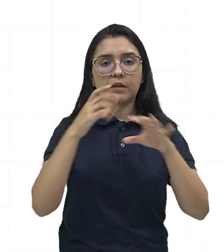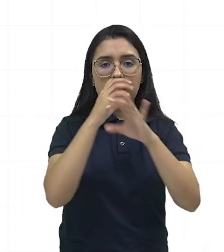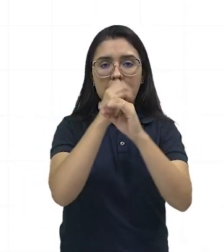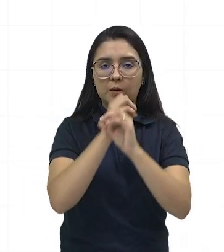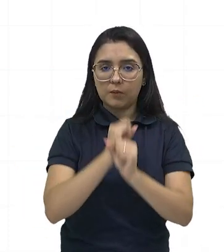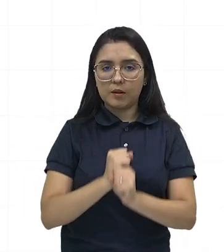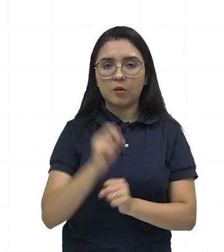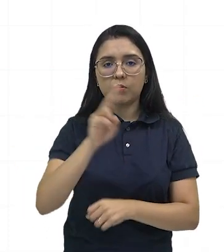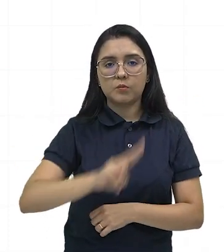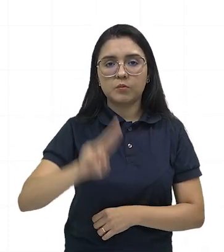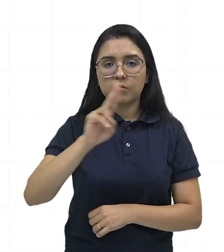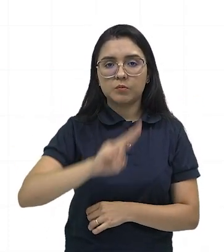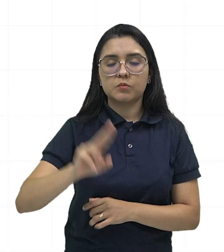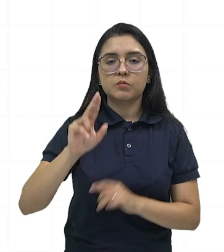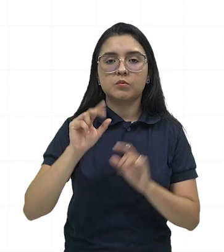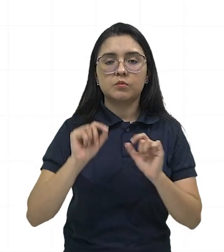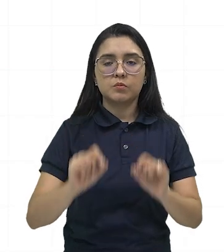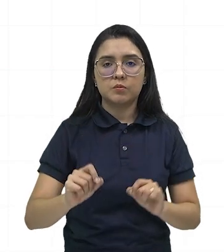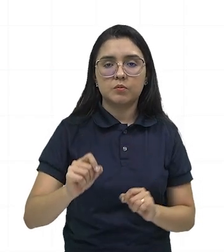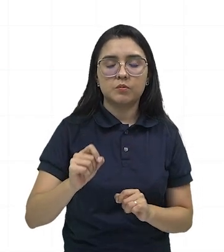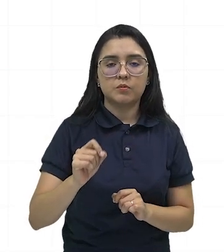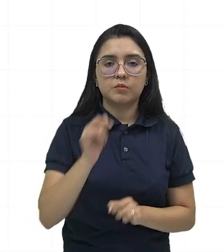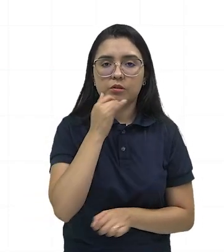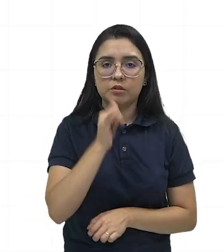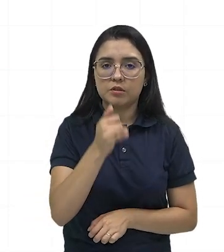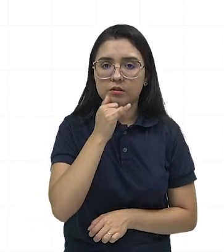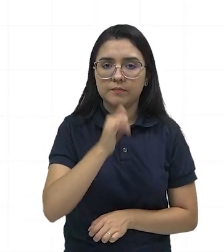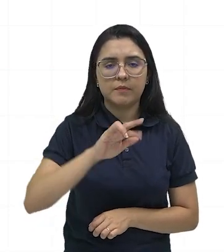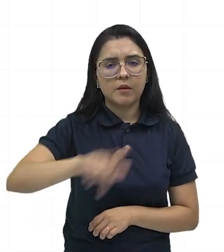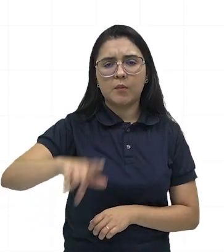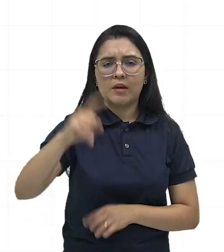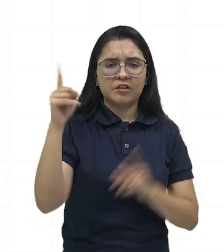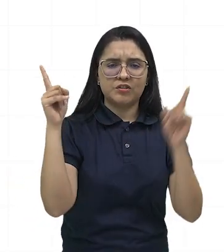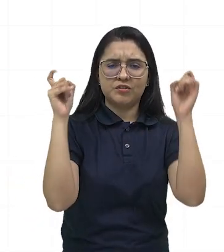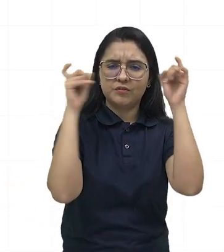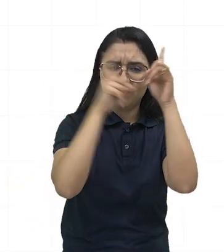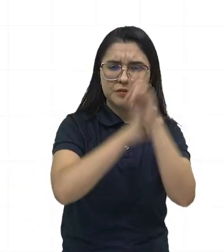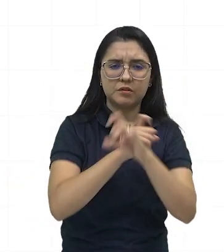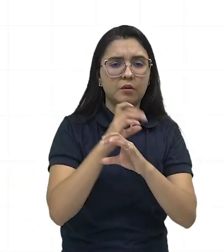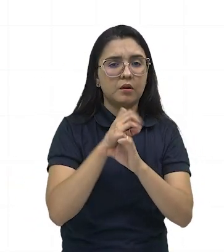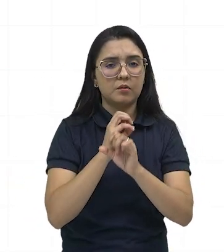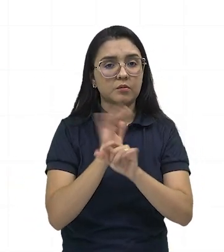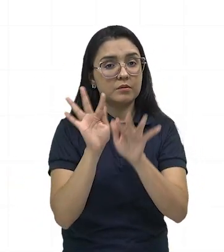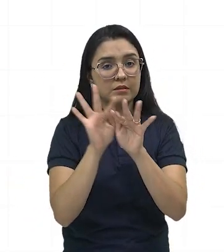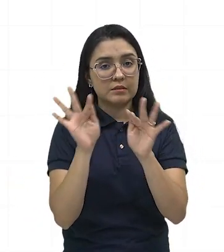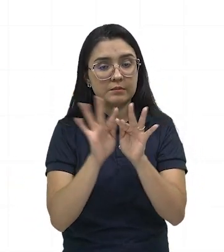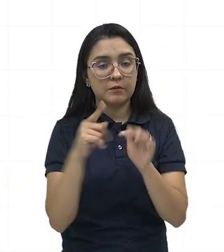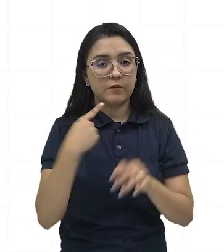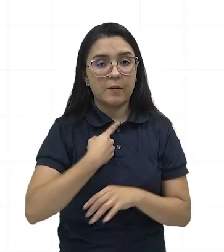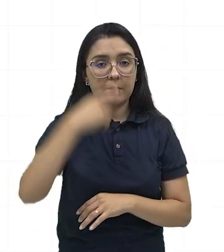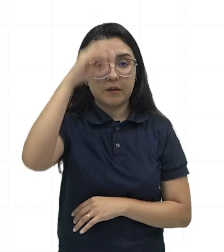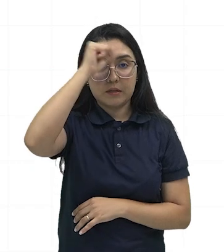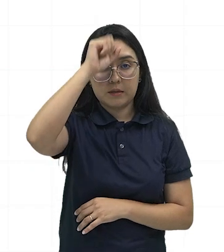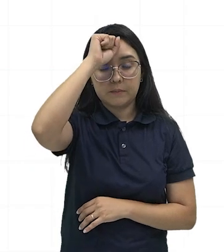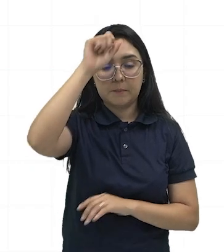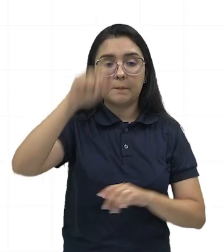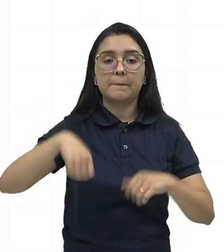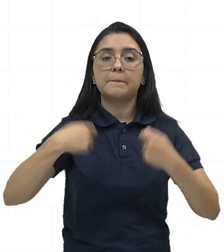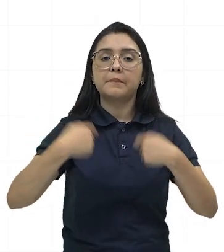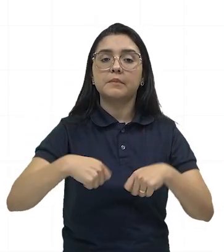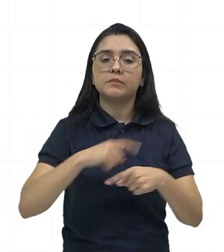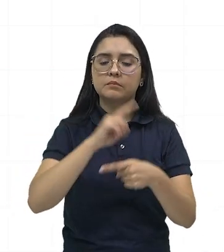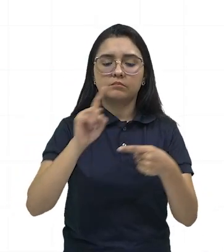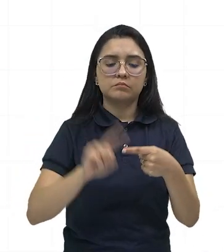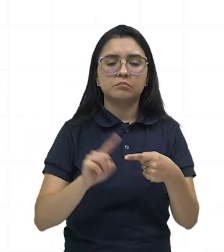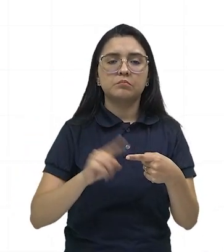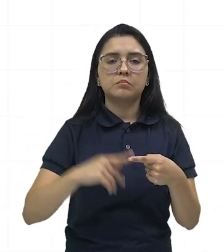tá certo? Não é um bicho de 7 cabeças, então é um cálculo simples que a gente vai aprender. Primeiro, você precisa saber a